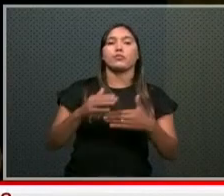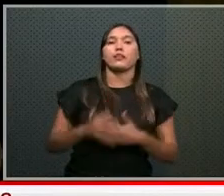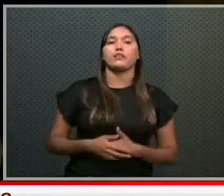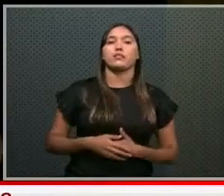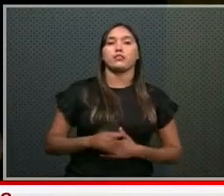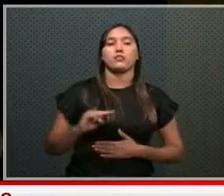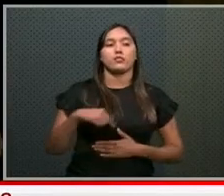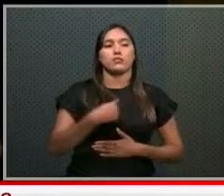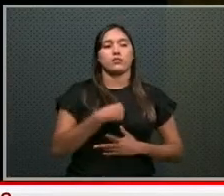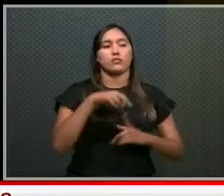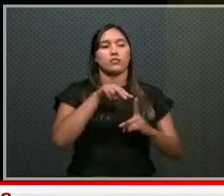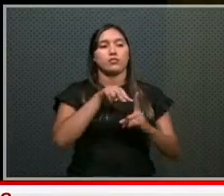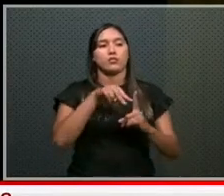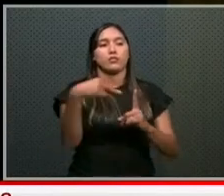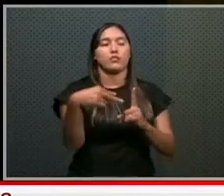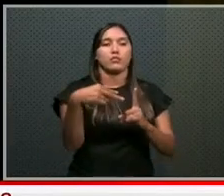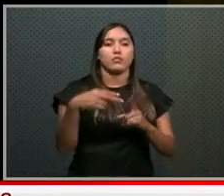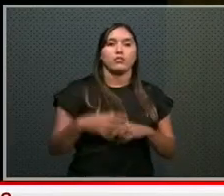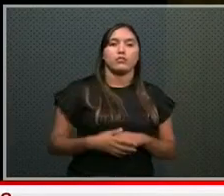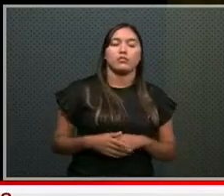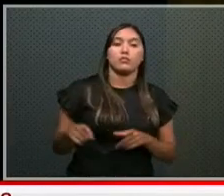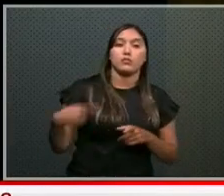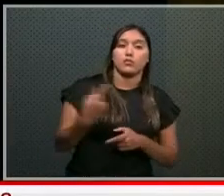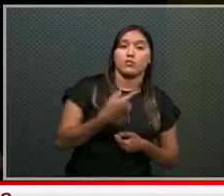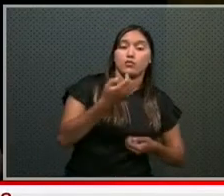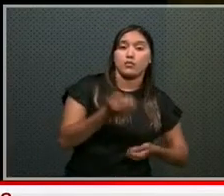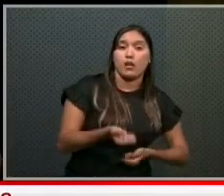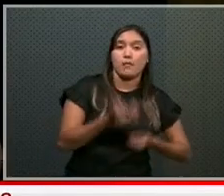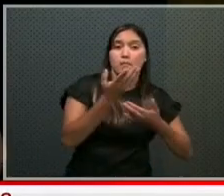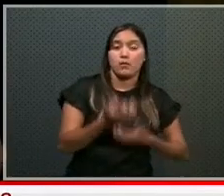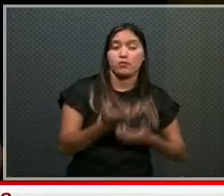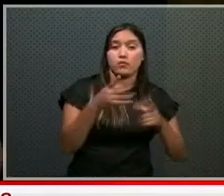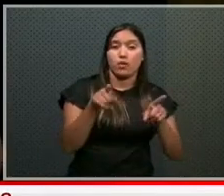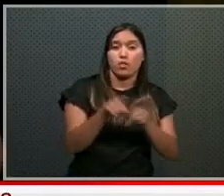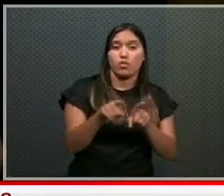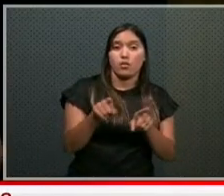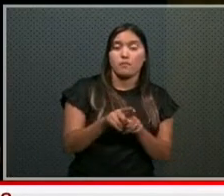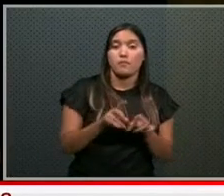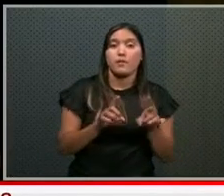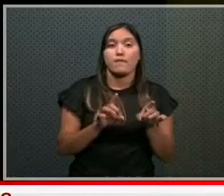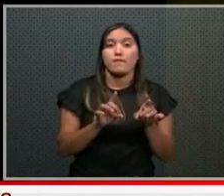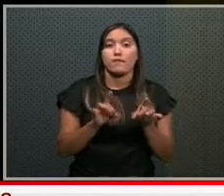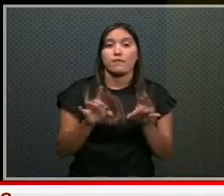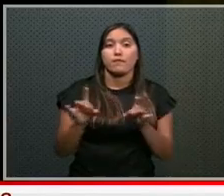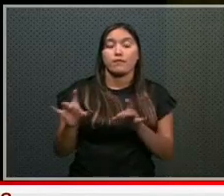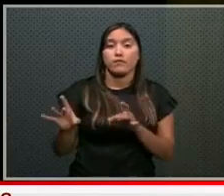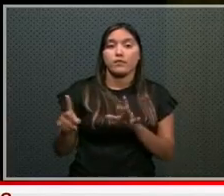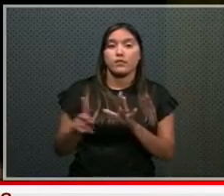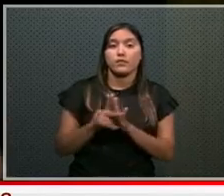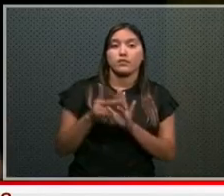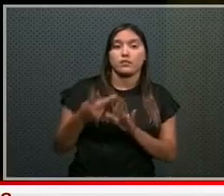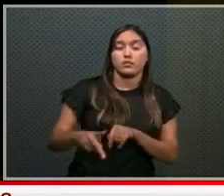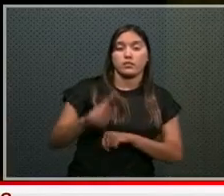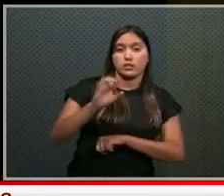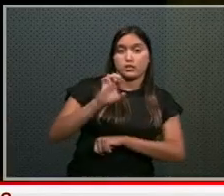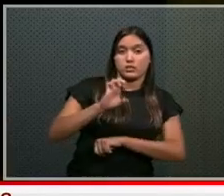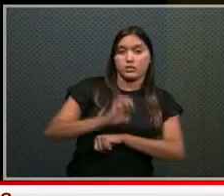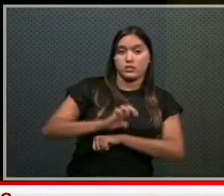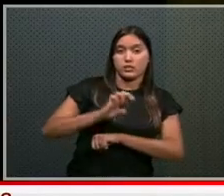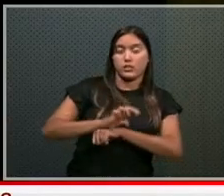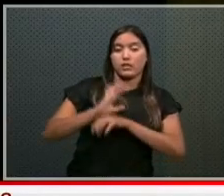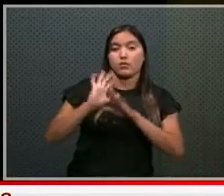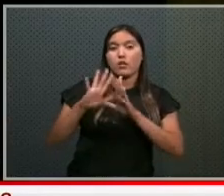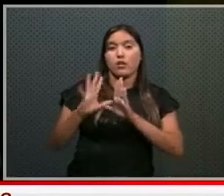vista da nossa produção e da nossa comercialização aqui no nosso estado aqui na nossa